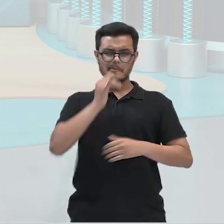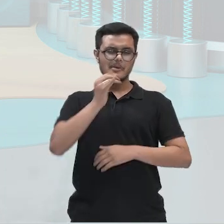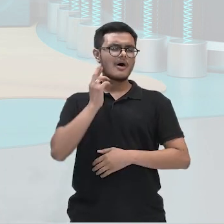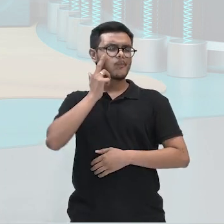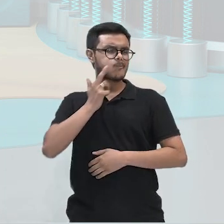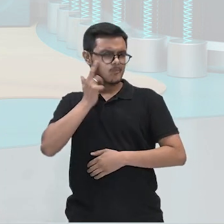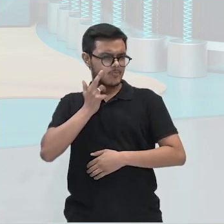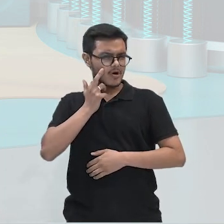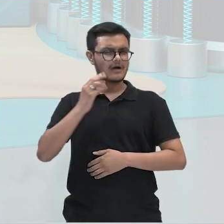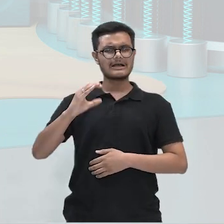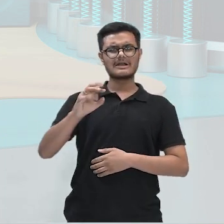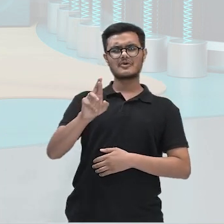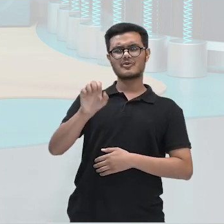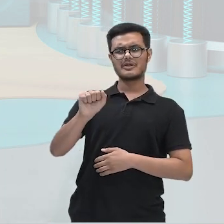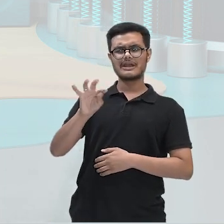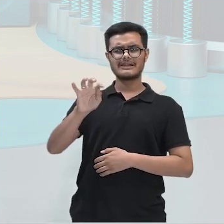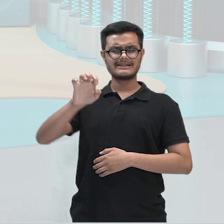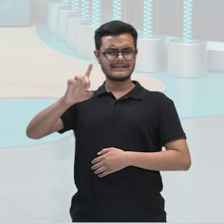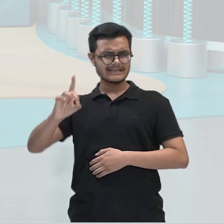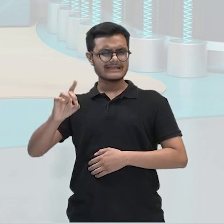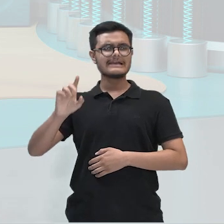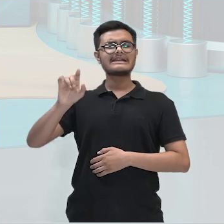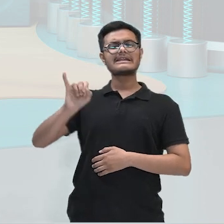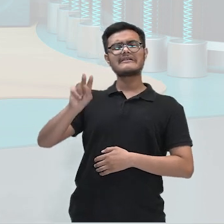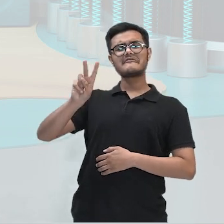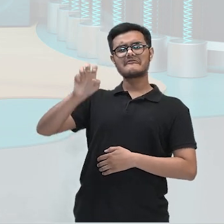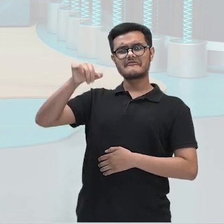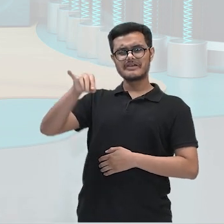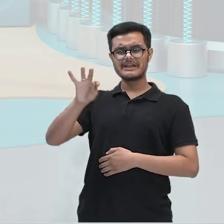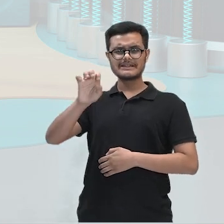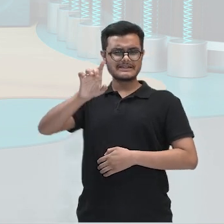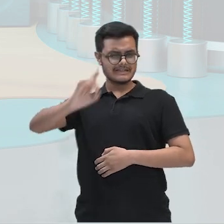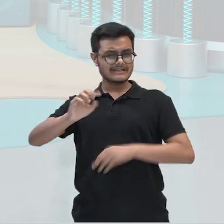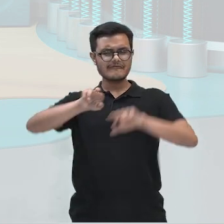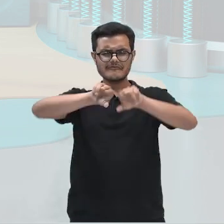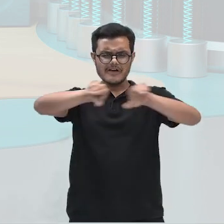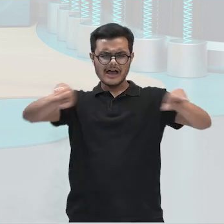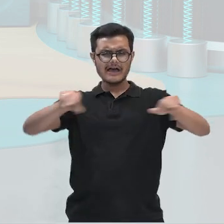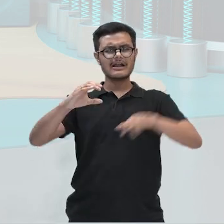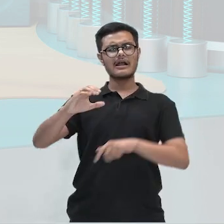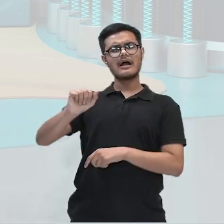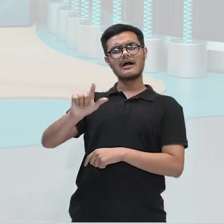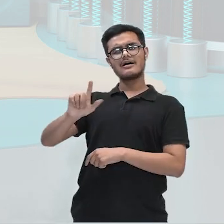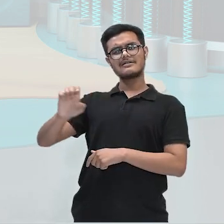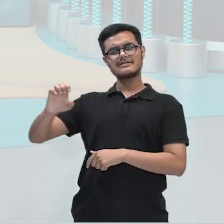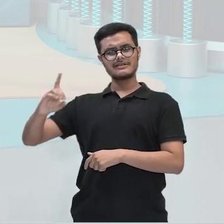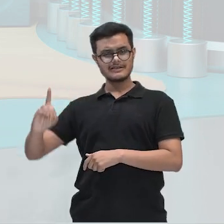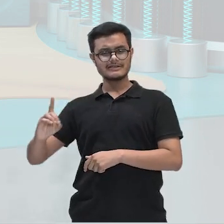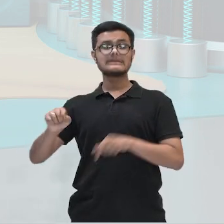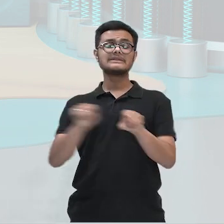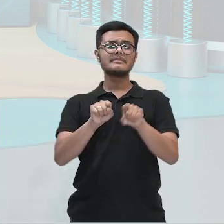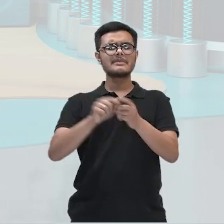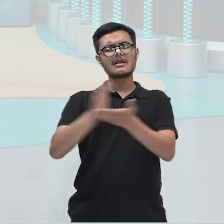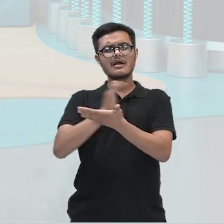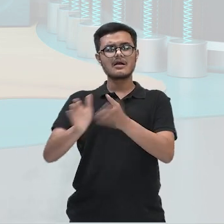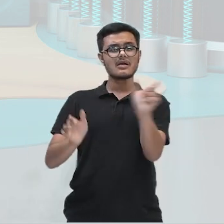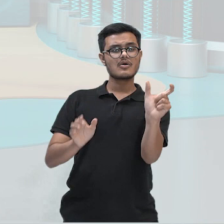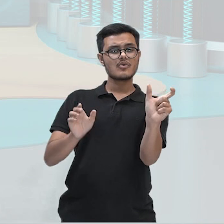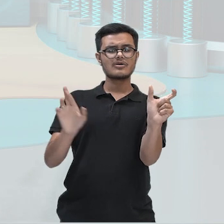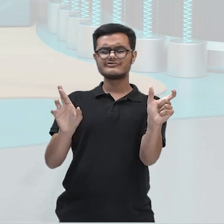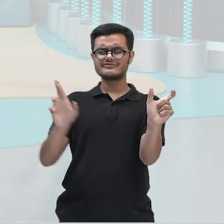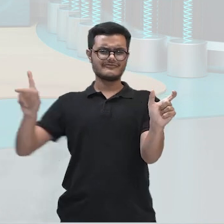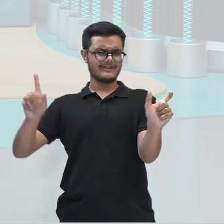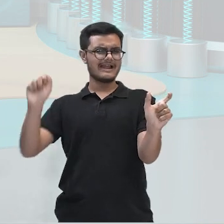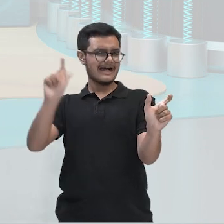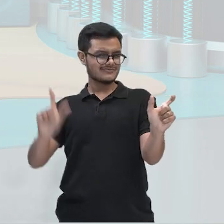Tinham created, invented, called, e também tinham umas outras palavras destacadas com uma cor mais escura,